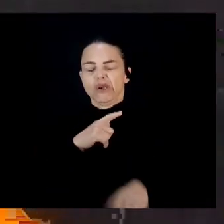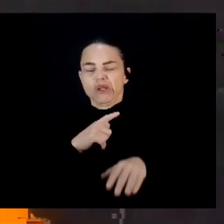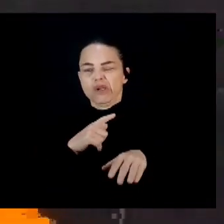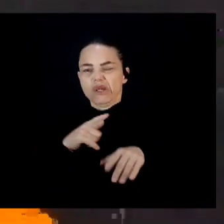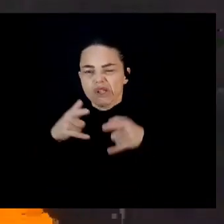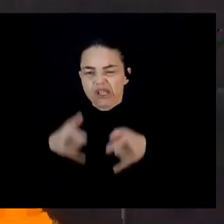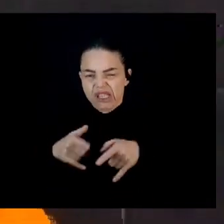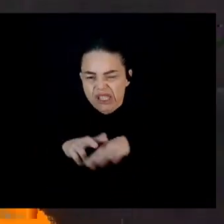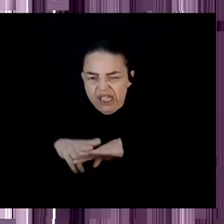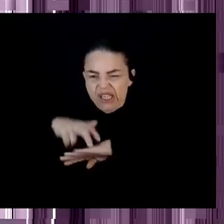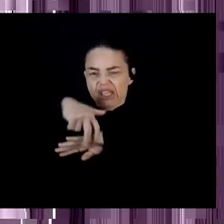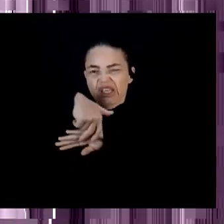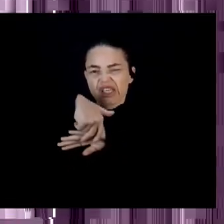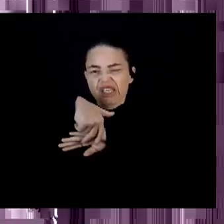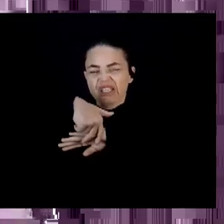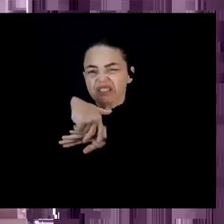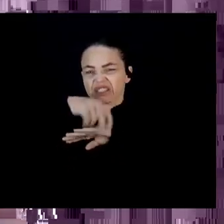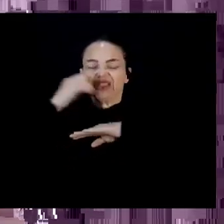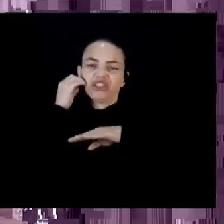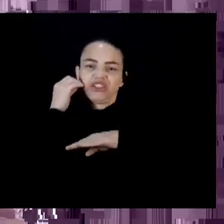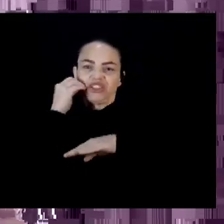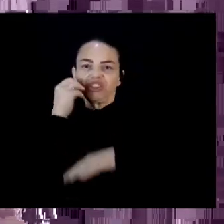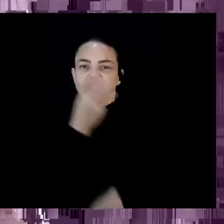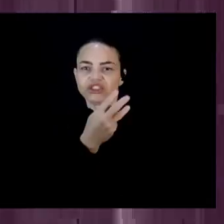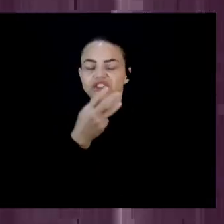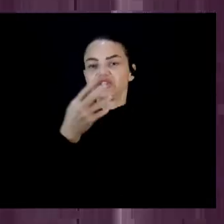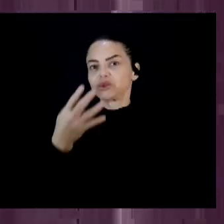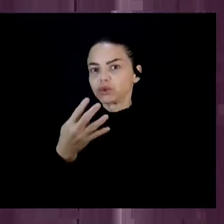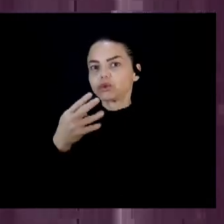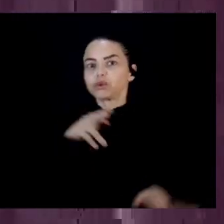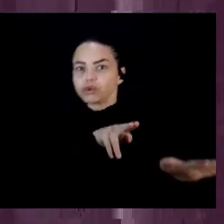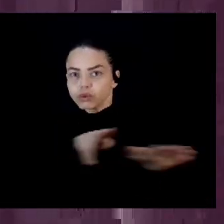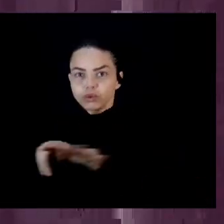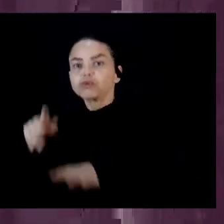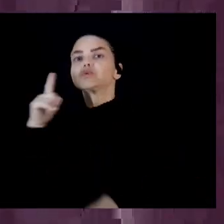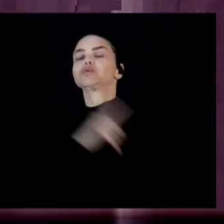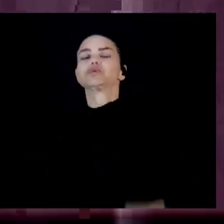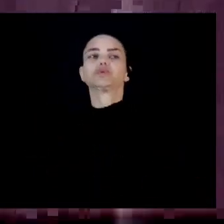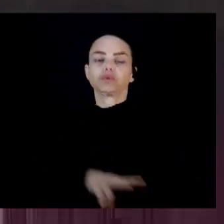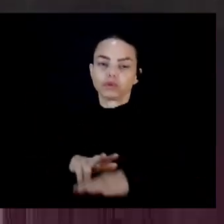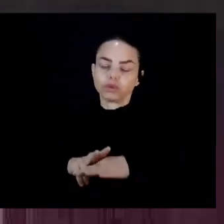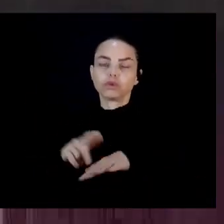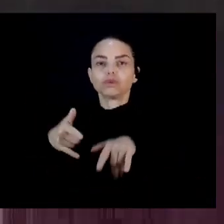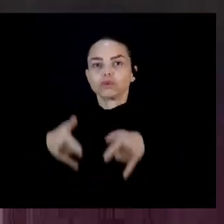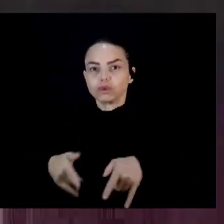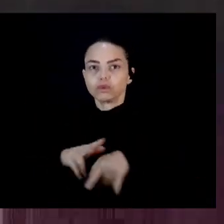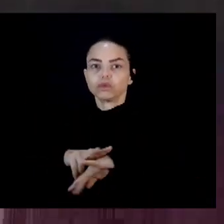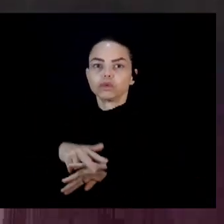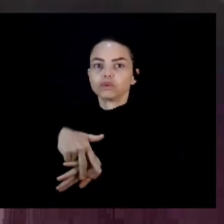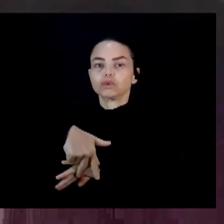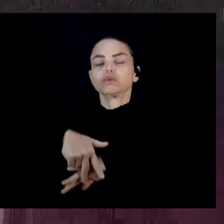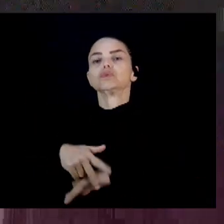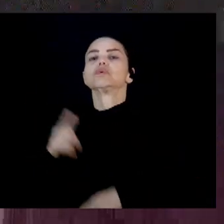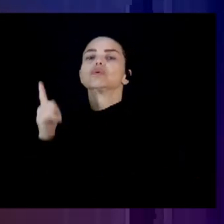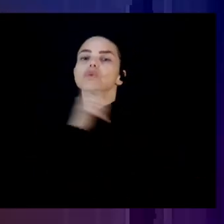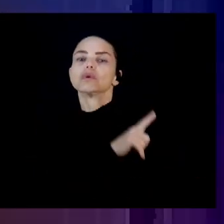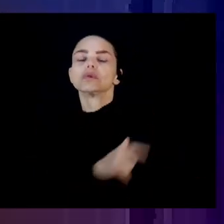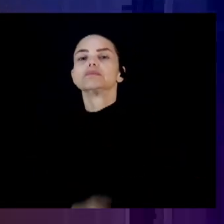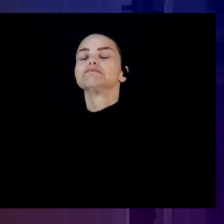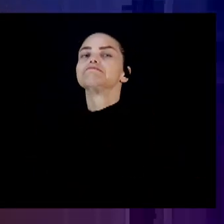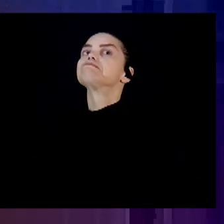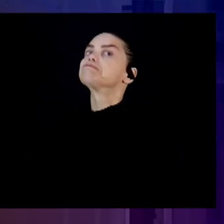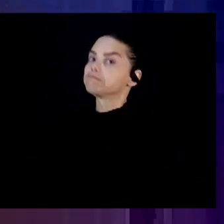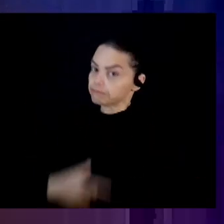ter tentado durante 3, 4, 5 anos e dessa vez eu consegui levantar da cama e fazer. Então, mas aí tem que estar com